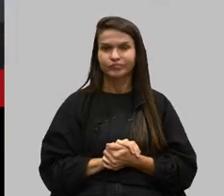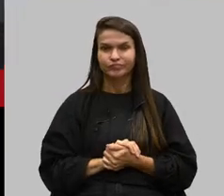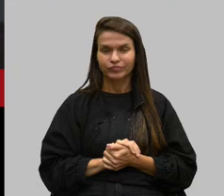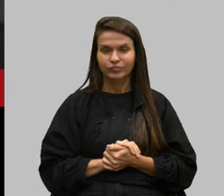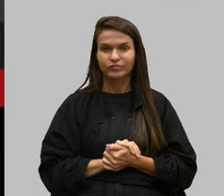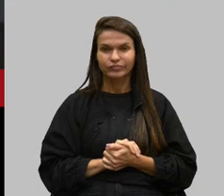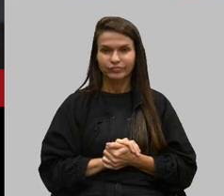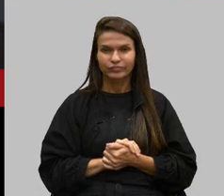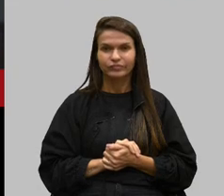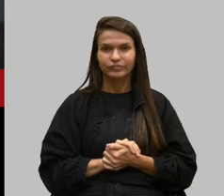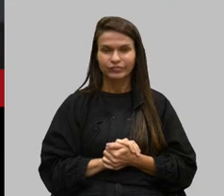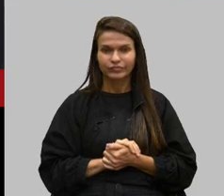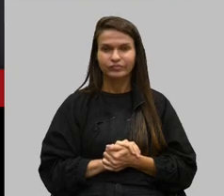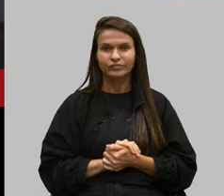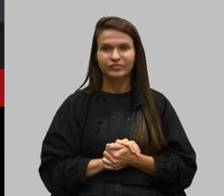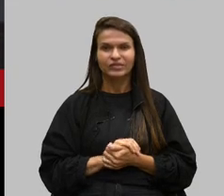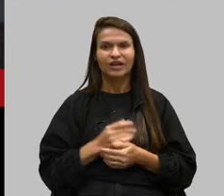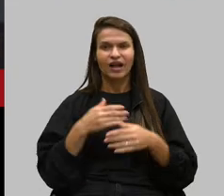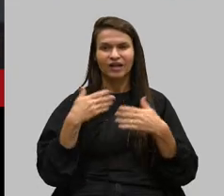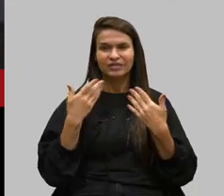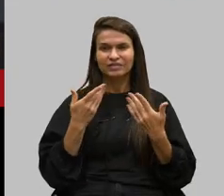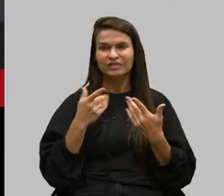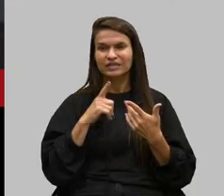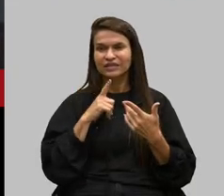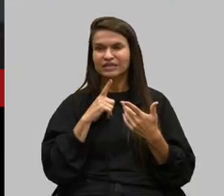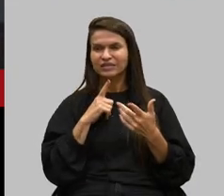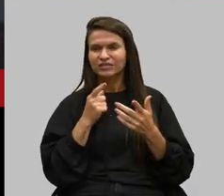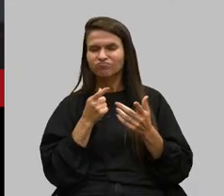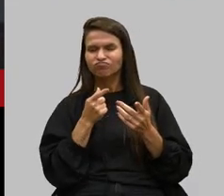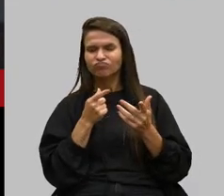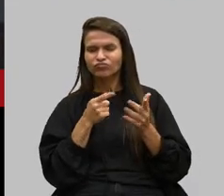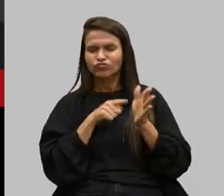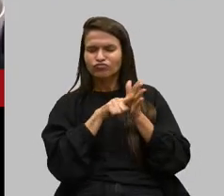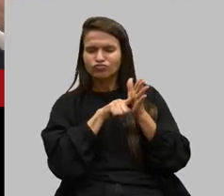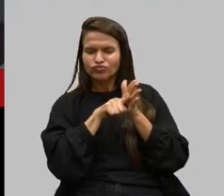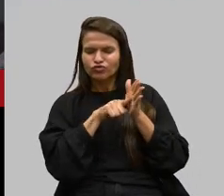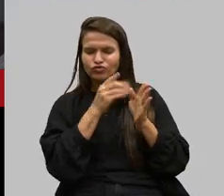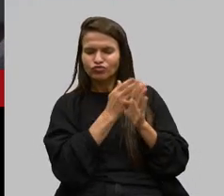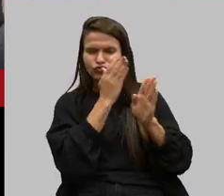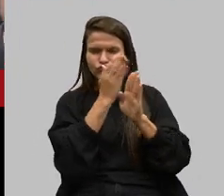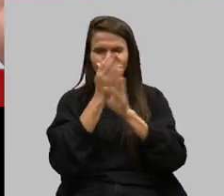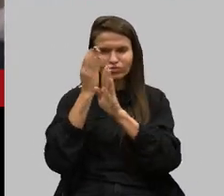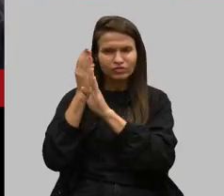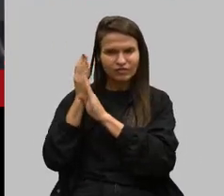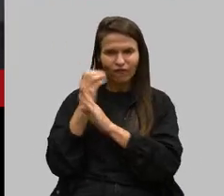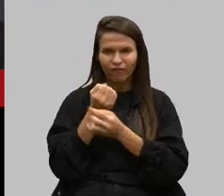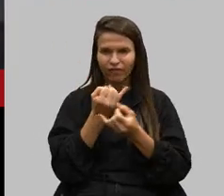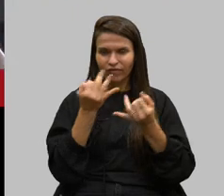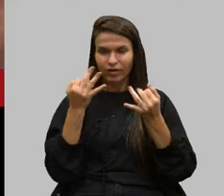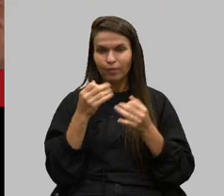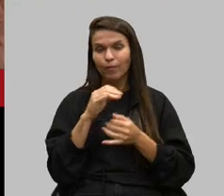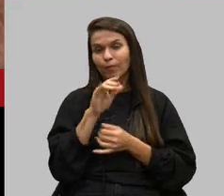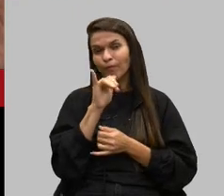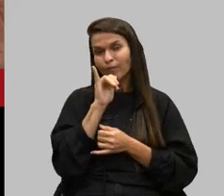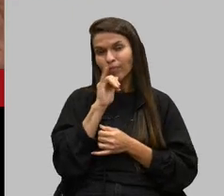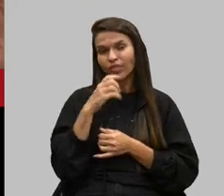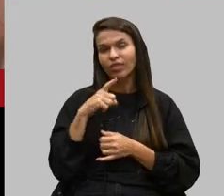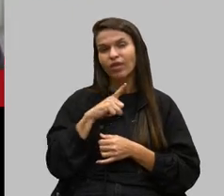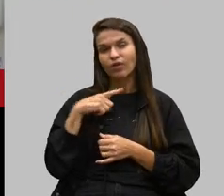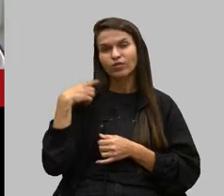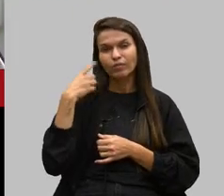que saltar cortinas de fumaça cortinas de fumaça por exemplo tem um deputado